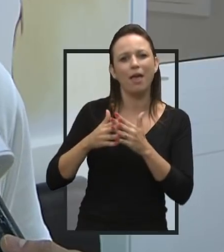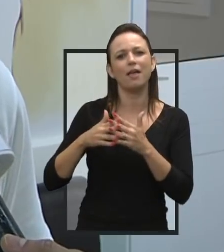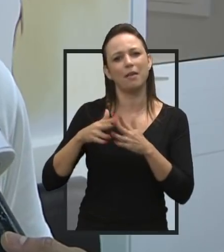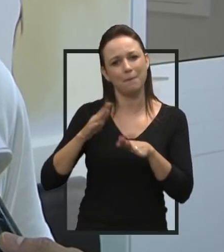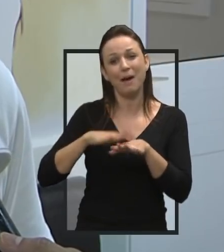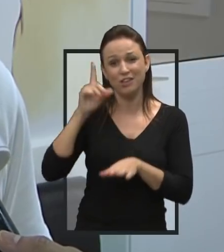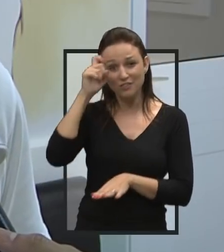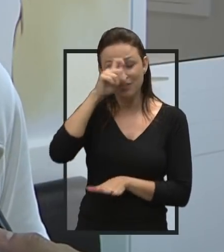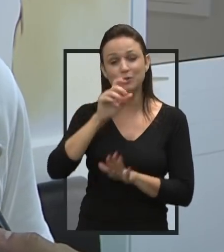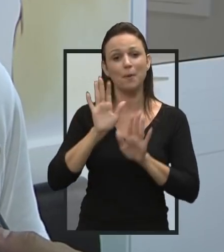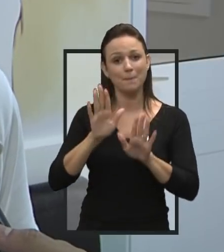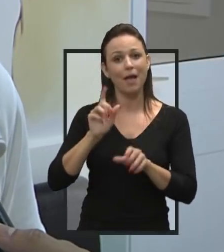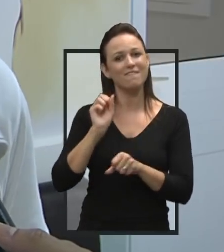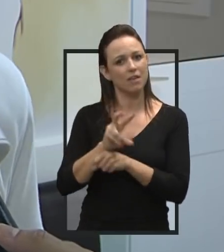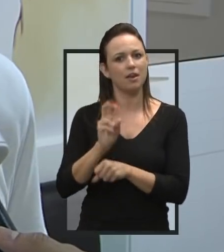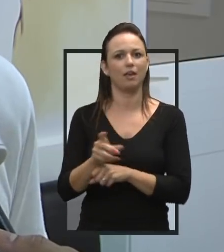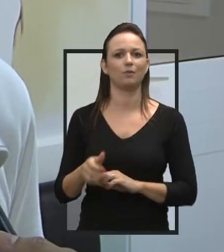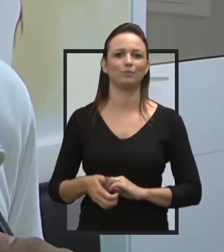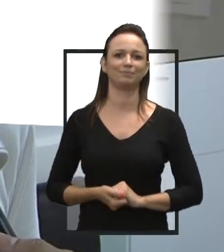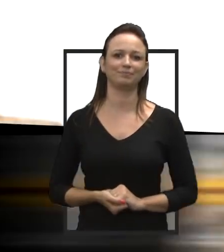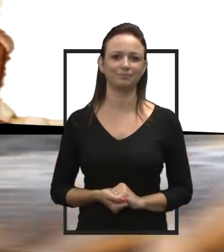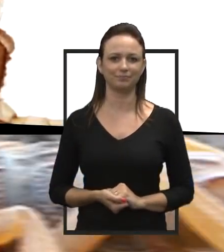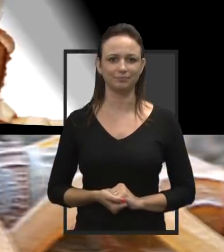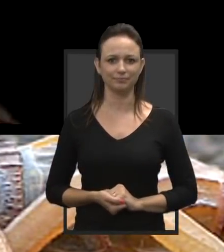complicado, mas o problema é o veneno.